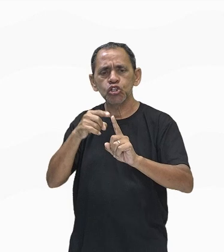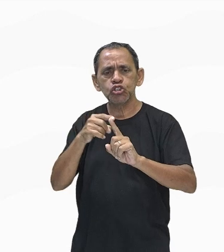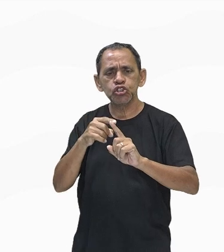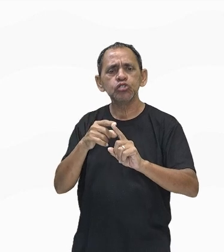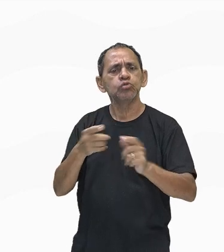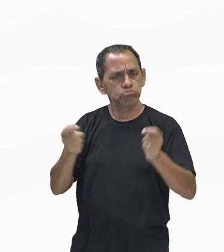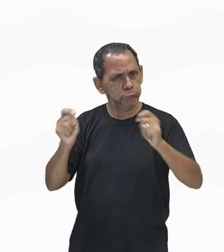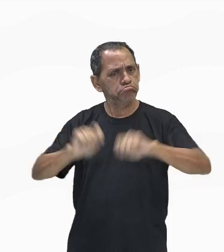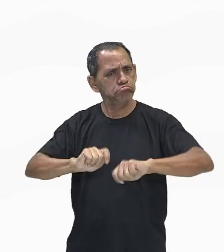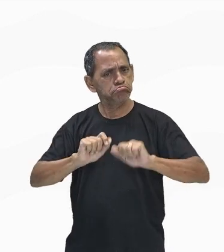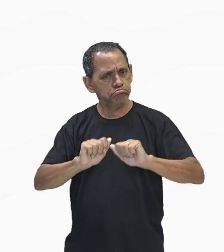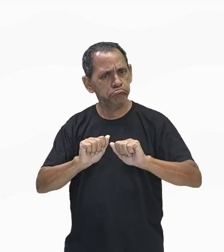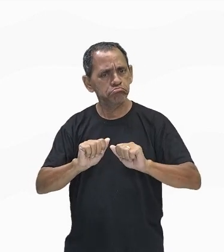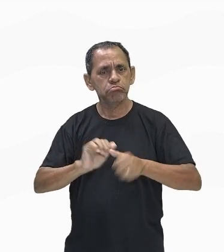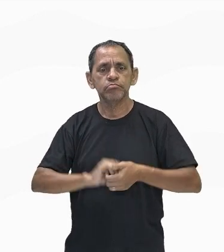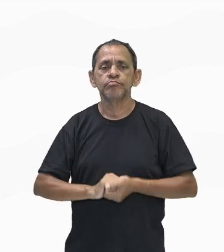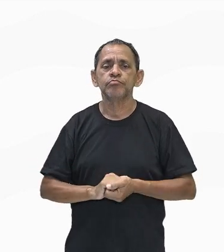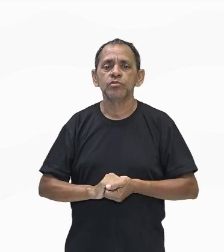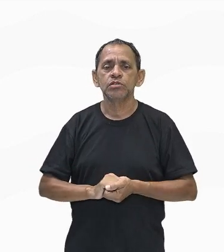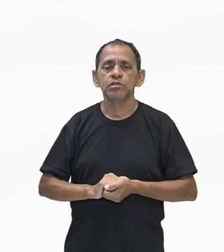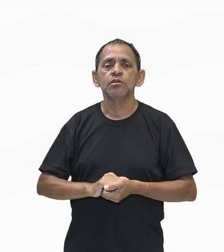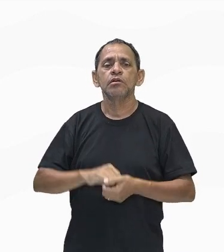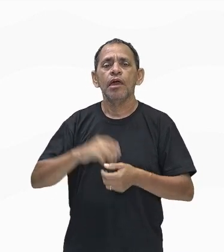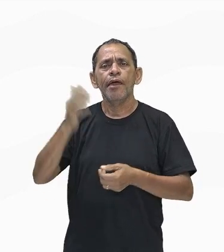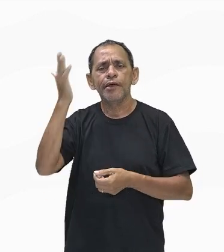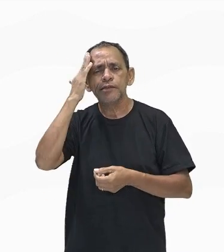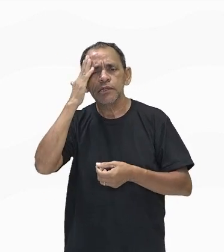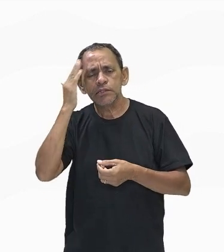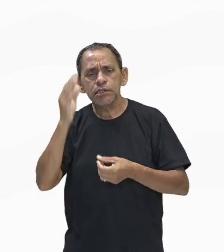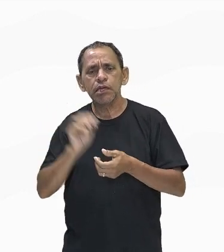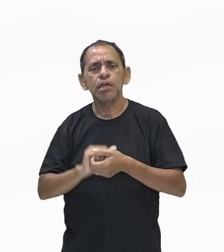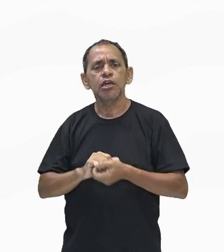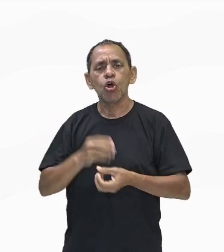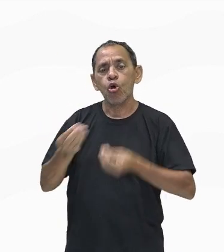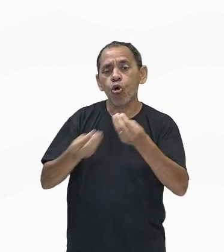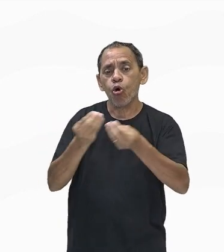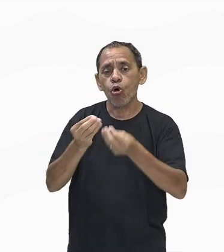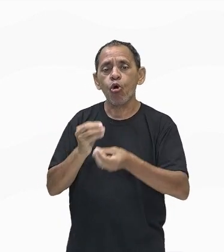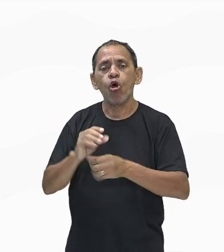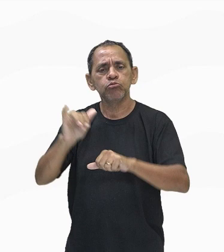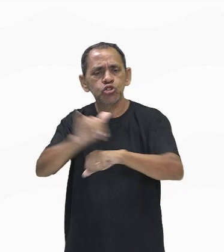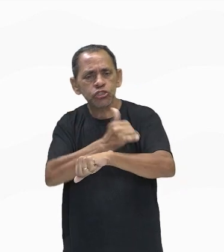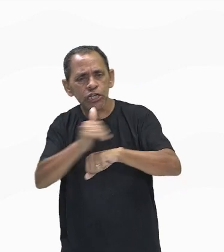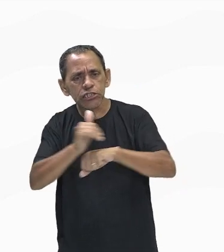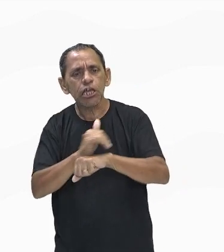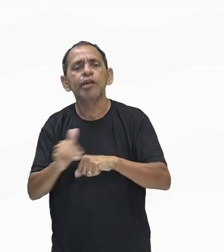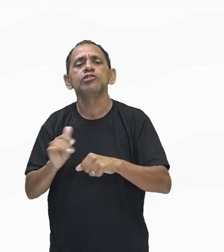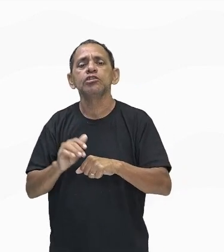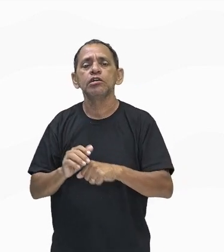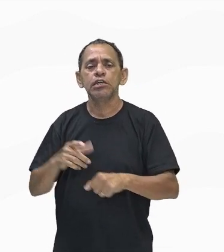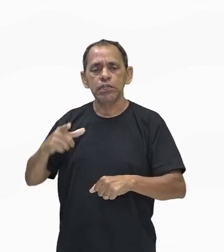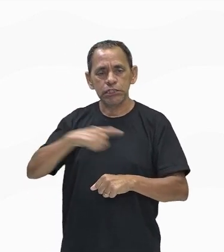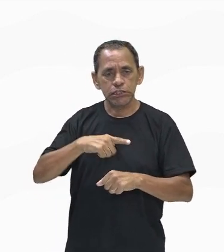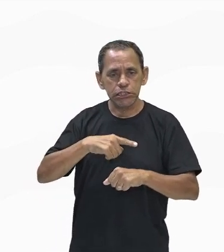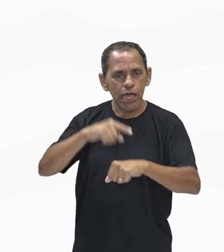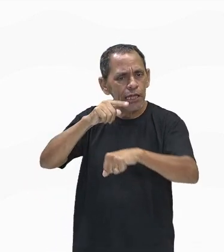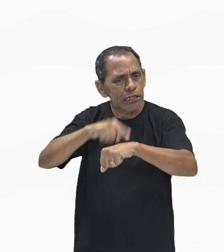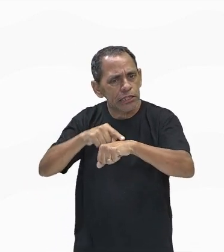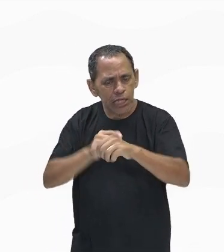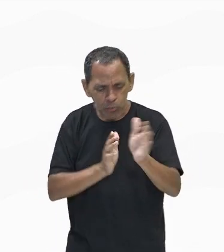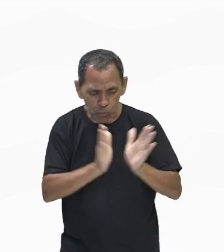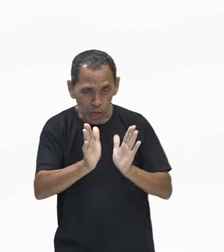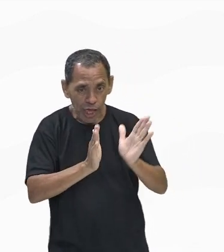compreender o que de fato é necessário para alcançá-los, estabelecer prazos, isso é importantíssimo. Objetivo com